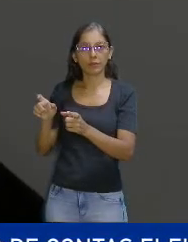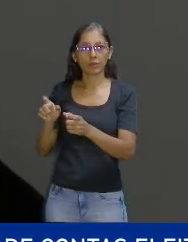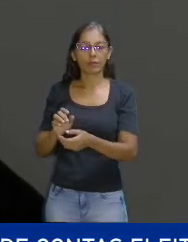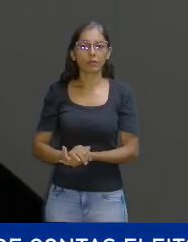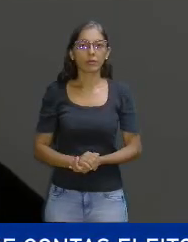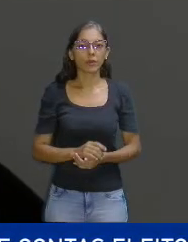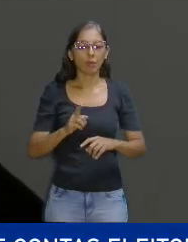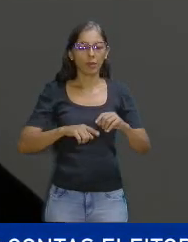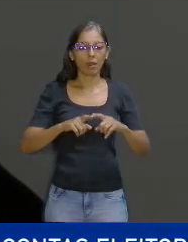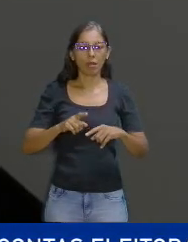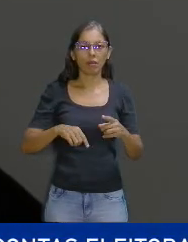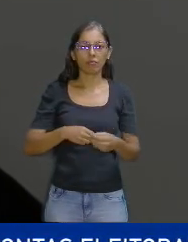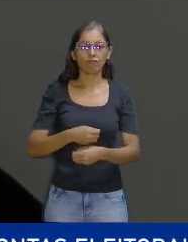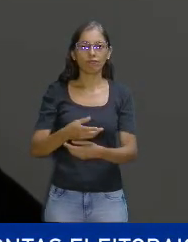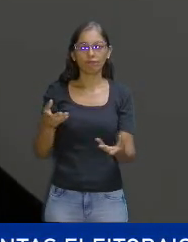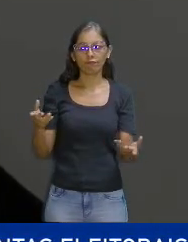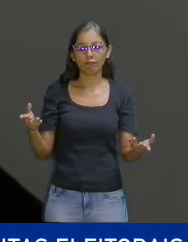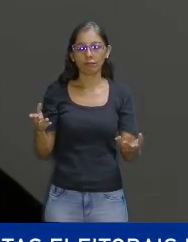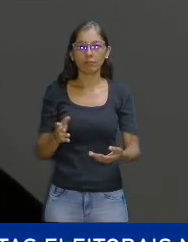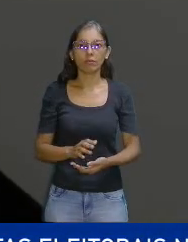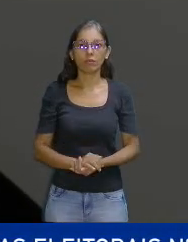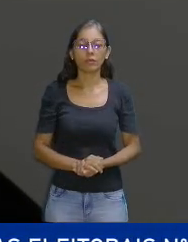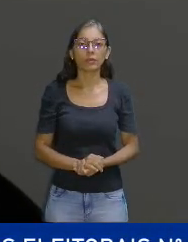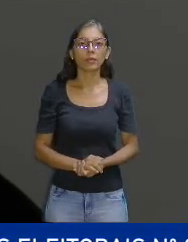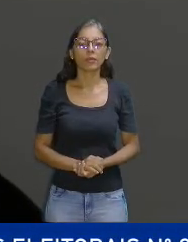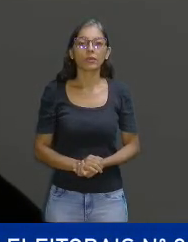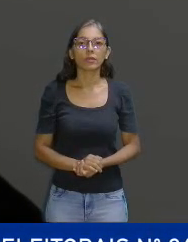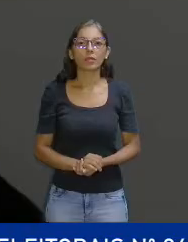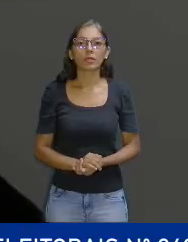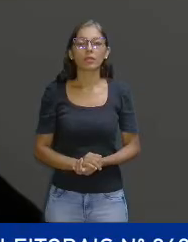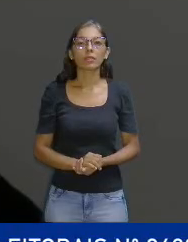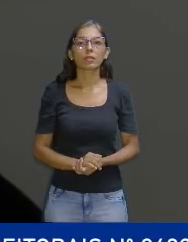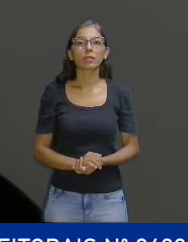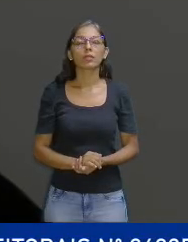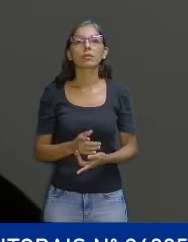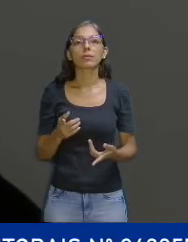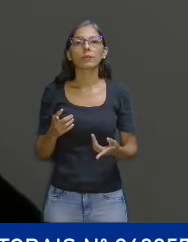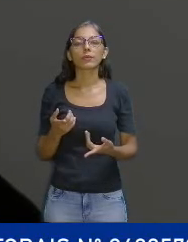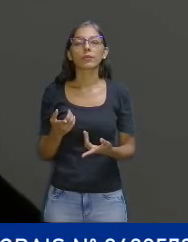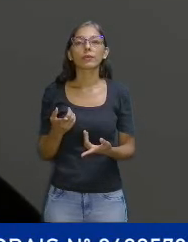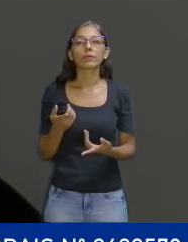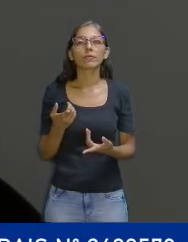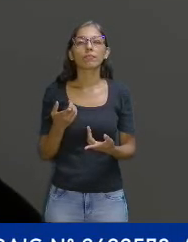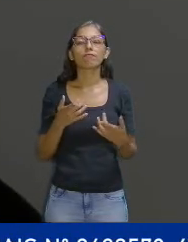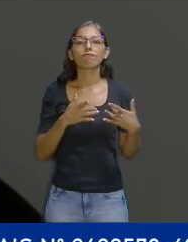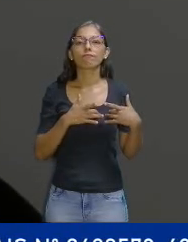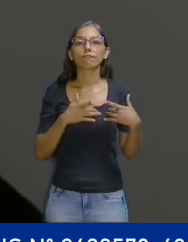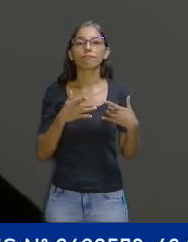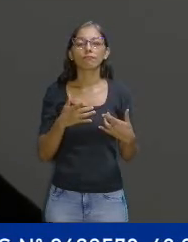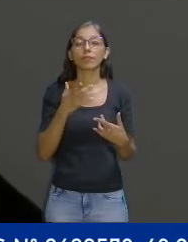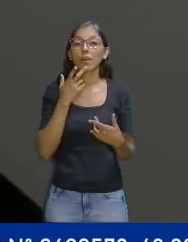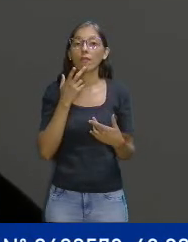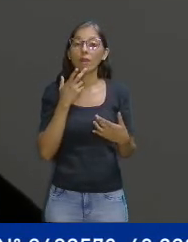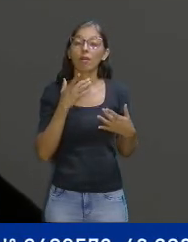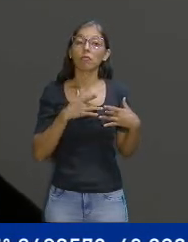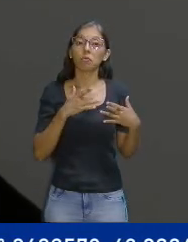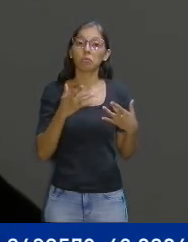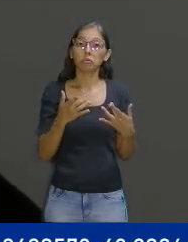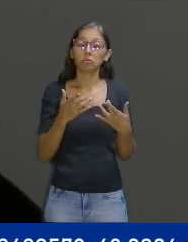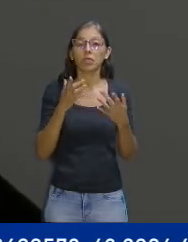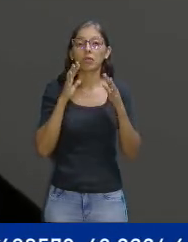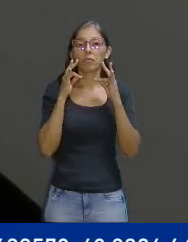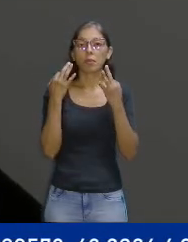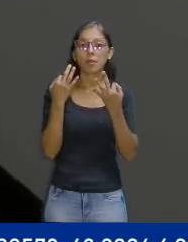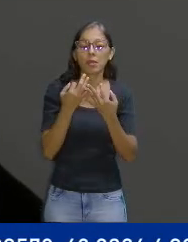campanha. Adicionou que a distribuição do material de campanha teria sido feita de maneira voluntária e gratuita por familiares